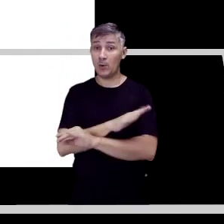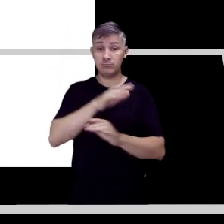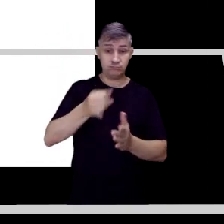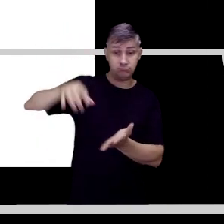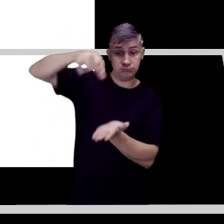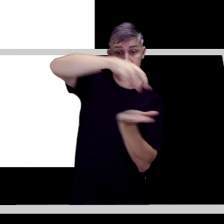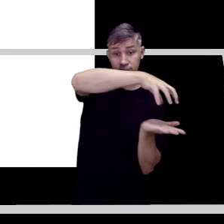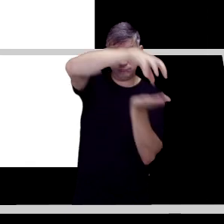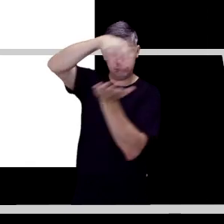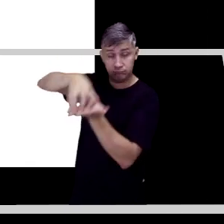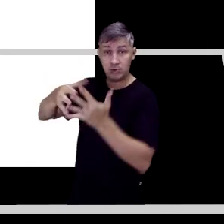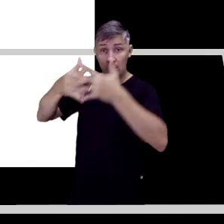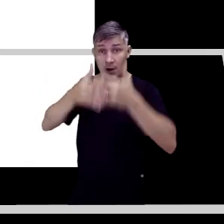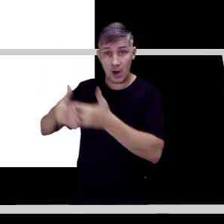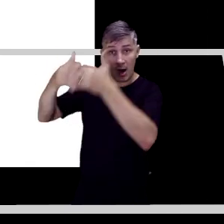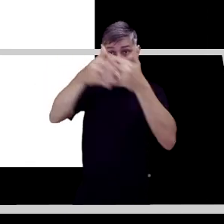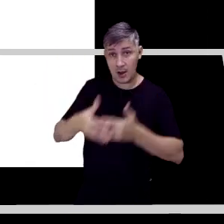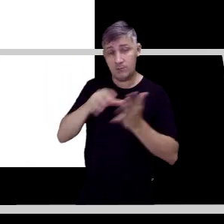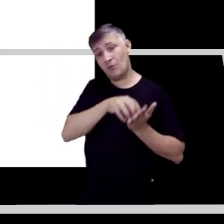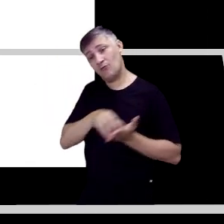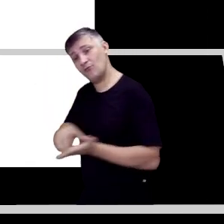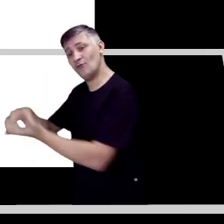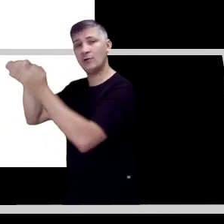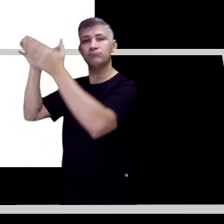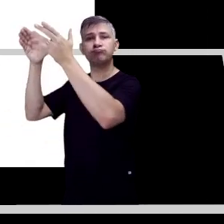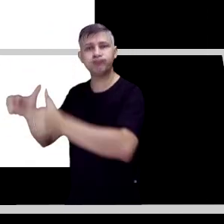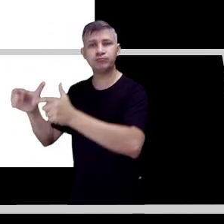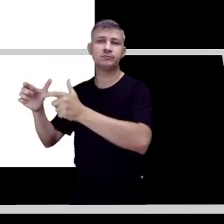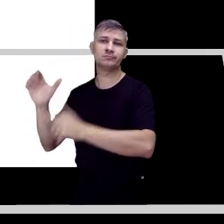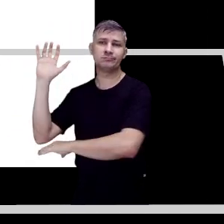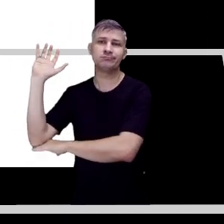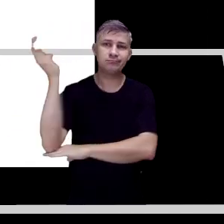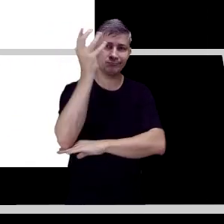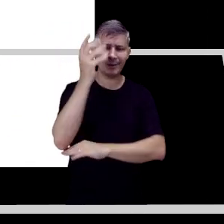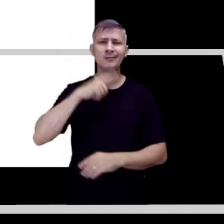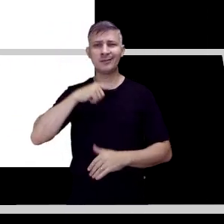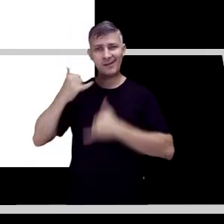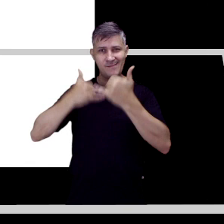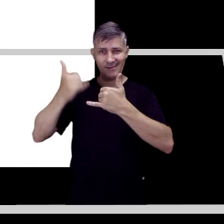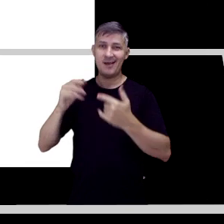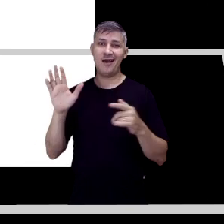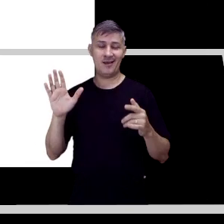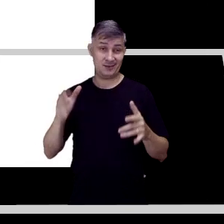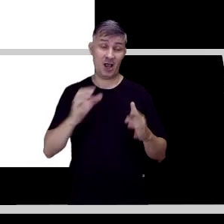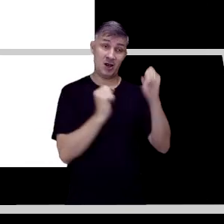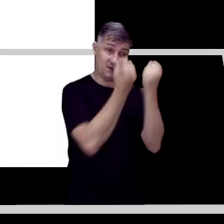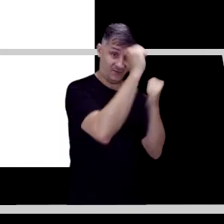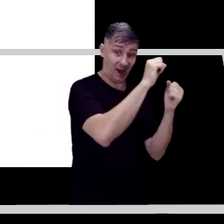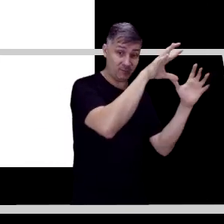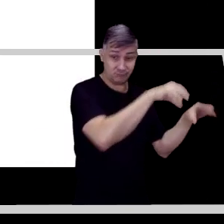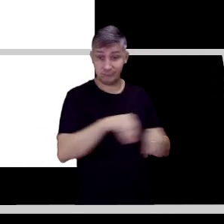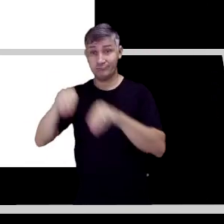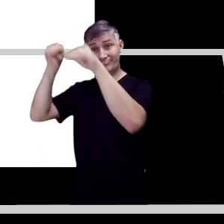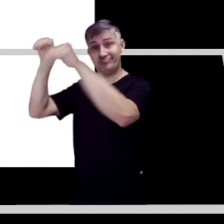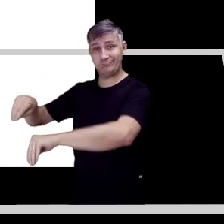fábrica, é colocado na caçamba de um caminhão e vai para a paisagem, né? A gente brinca, ou tem um pequeno slogan que é